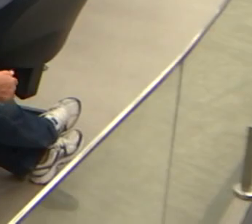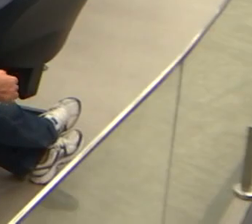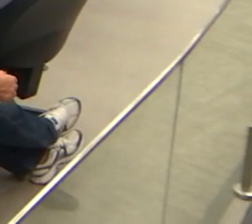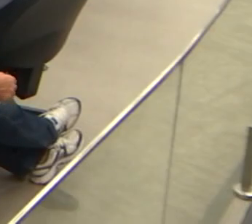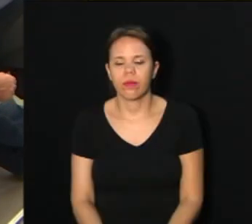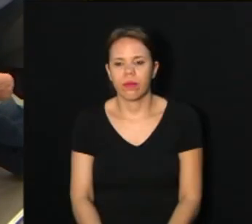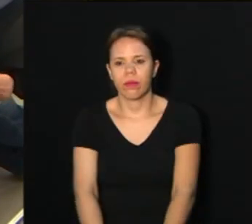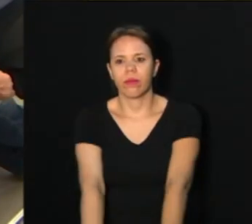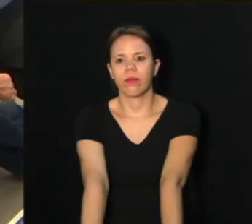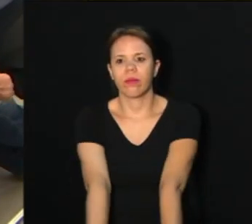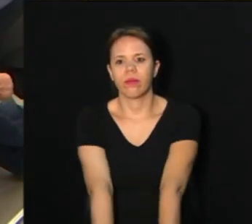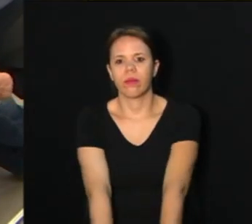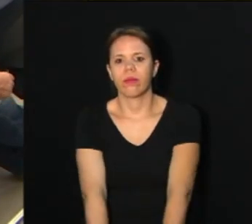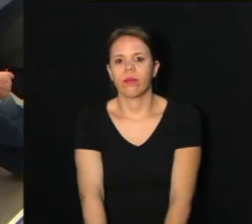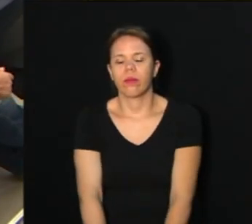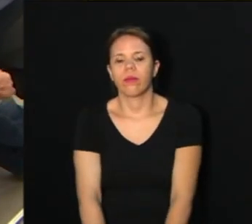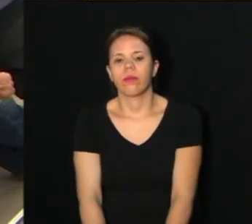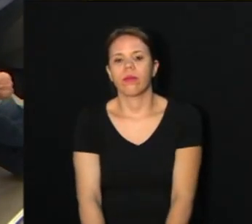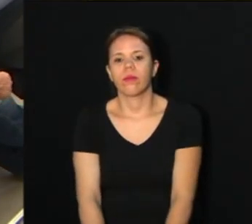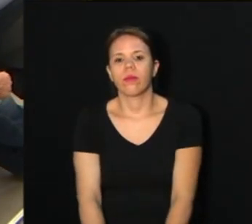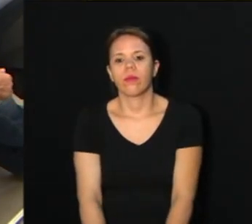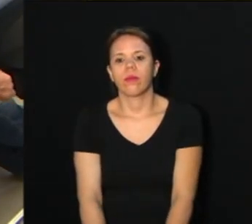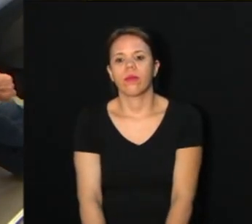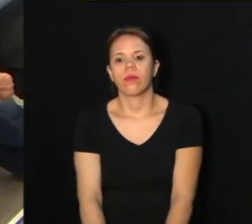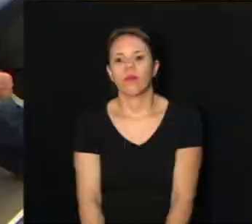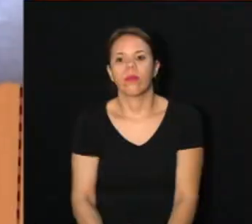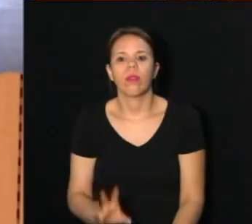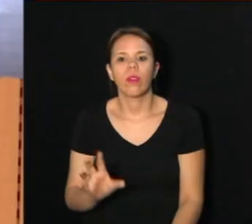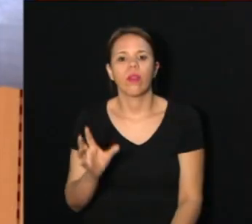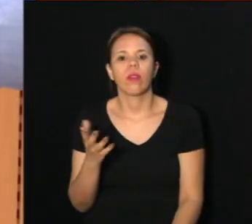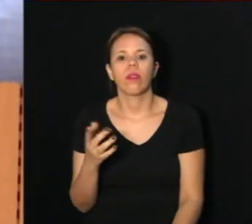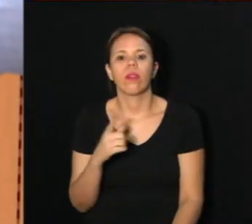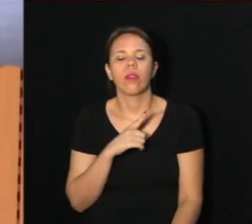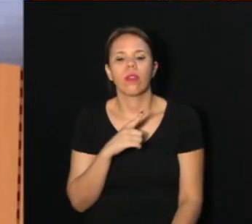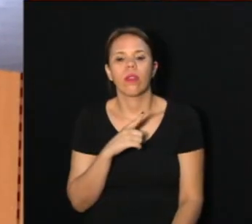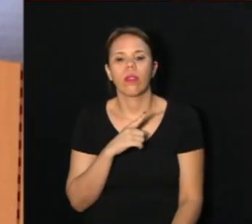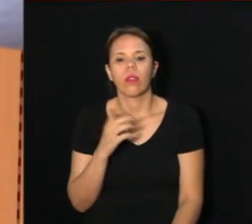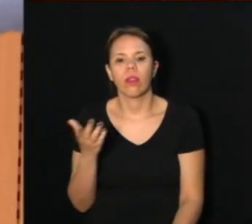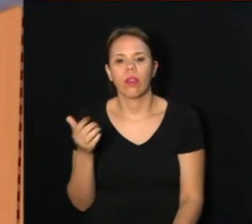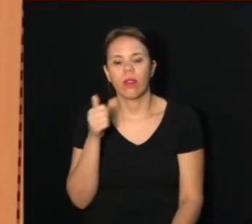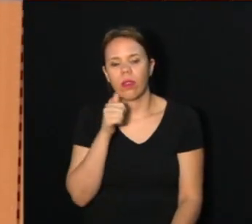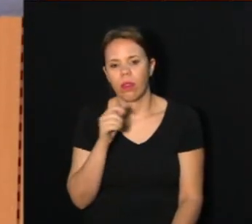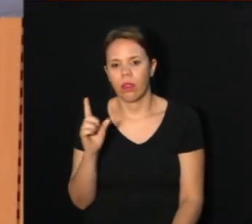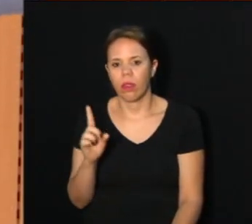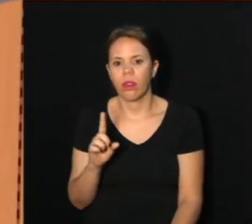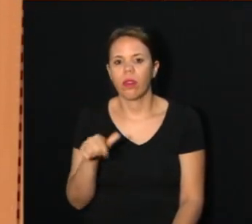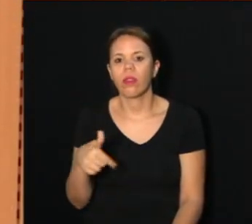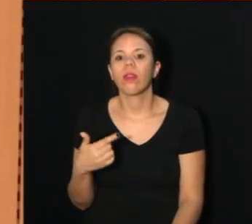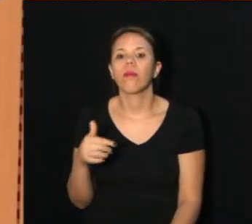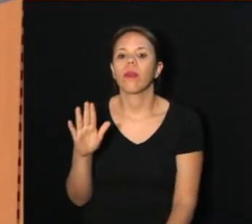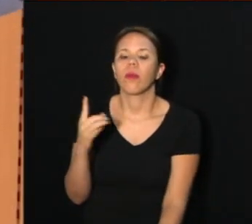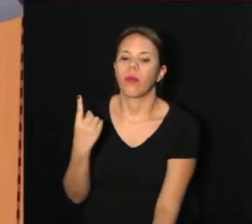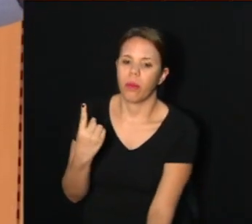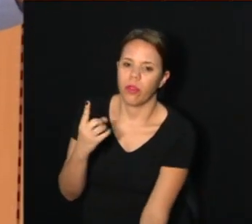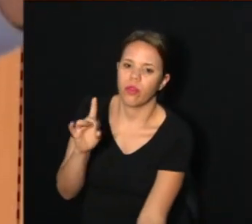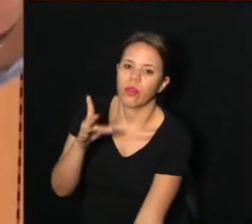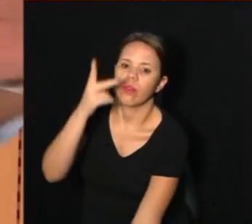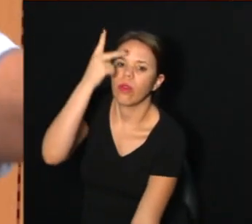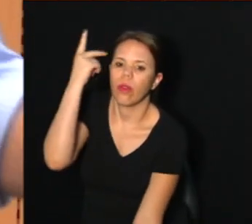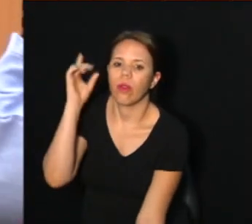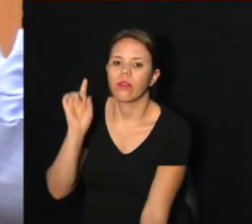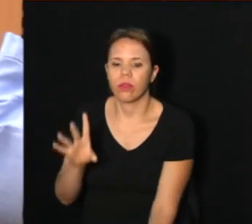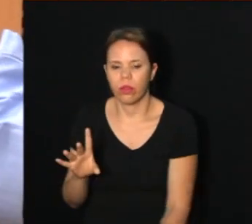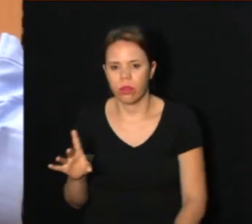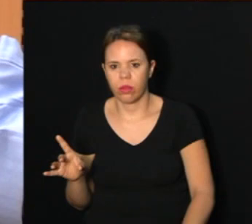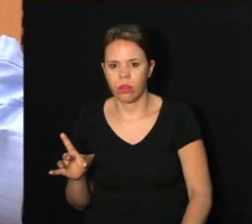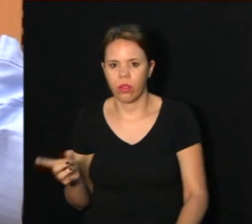Eu só quero saber, só para eu me inteirar aqui, nós temos essa senhorita, depois nós temos mais quem? Mais uma pessoa só.